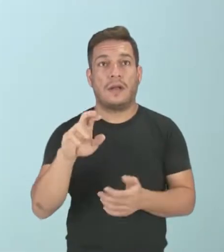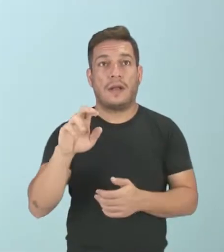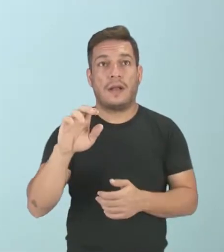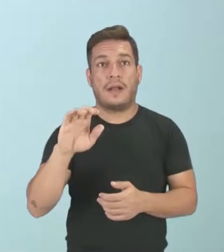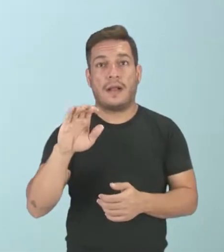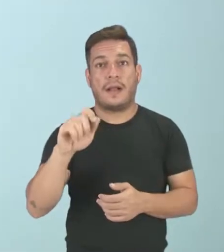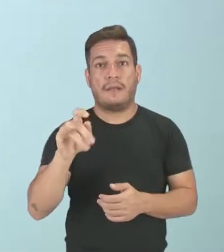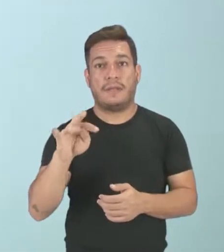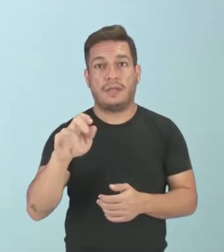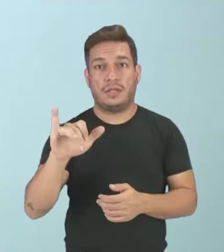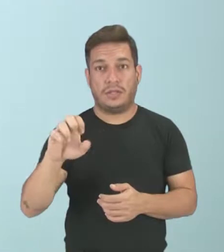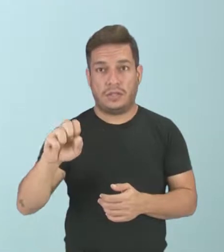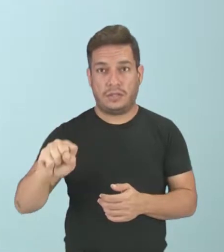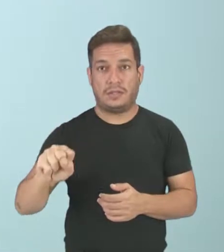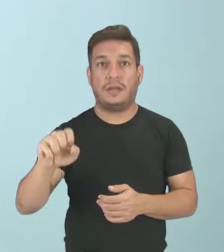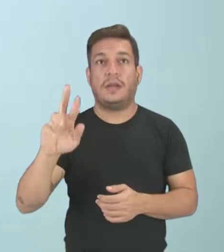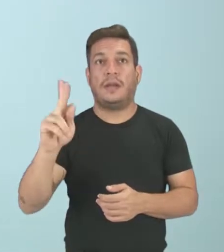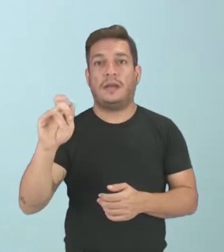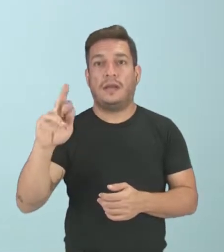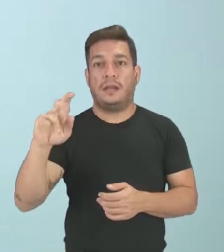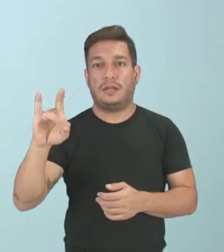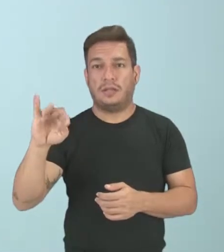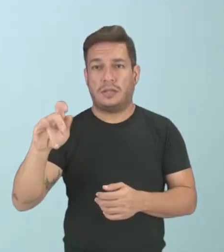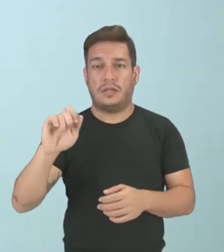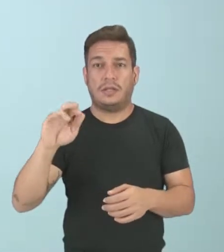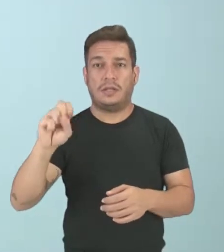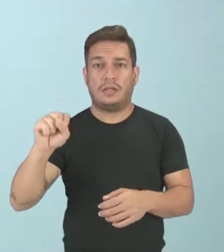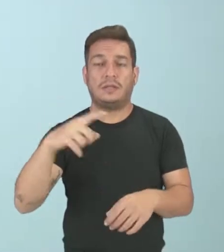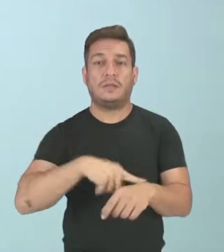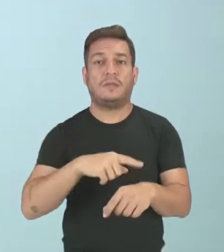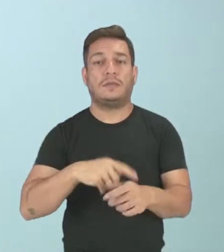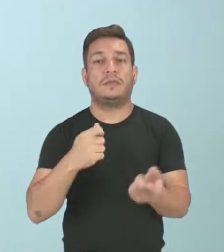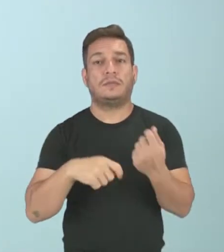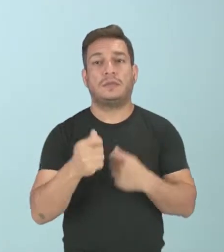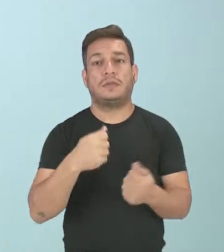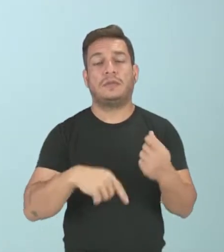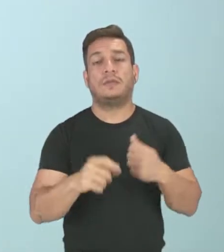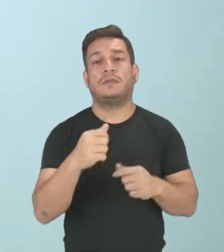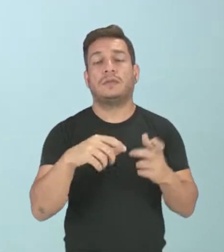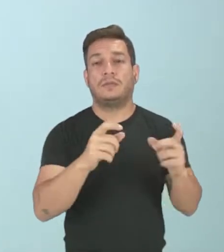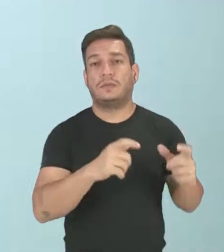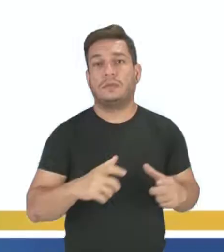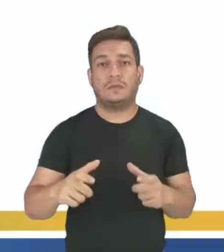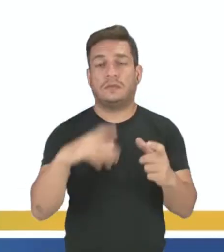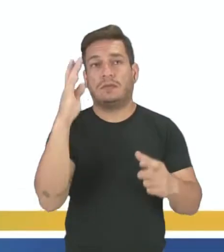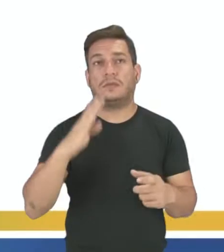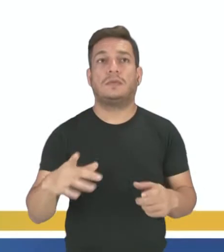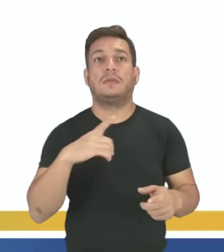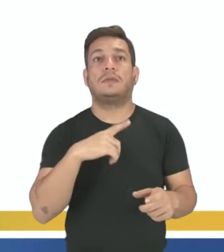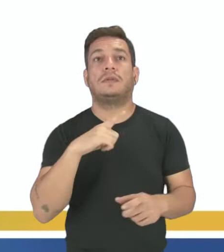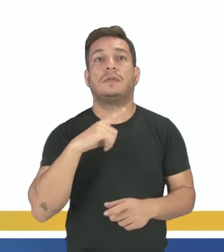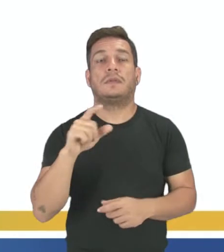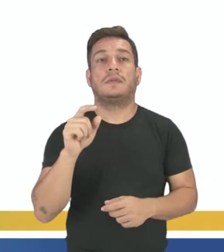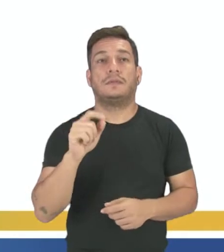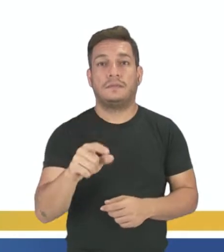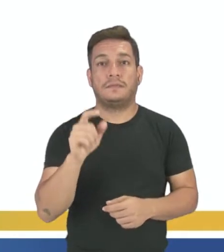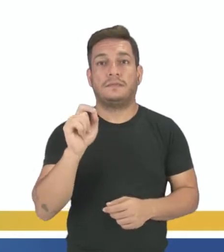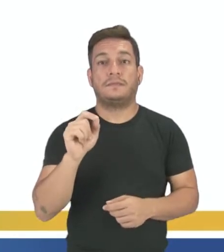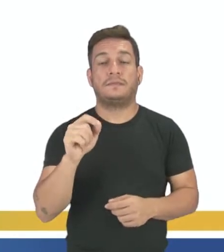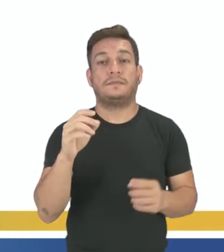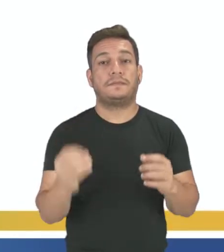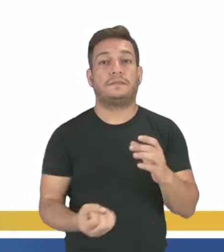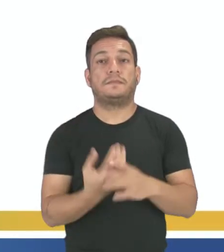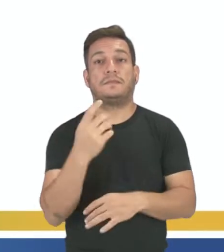aí, nesse primeiro momento de administração do nosso território, nós vamos ter as capitanias hereditárias. Elas